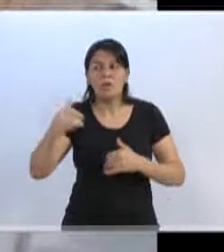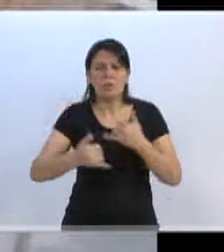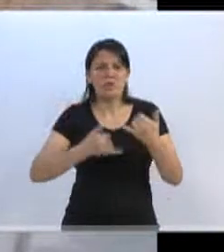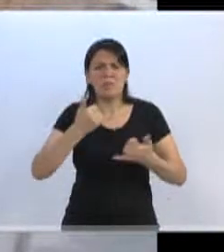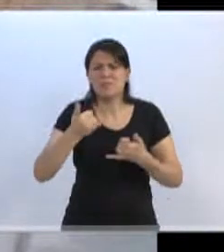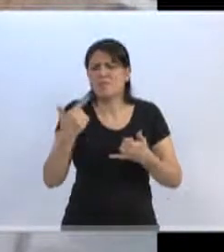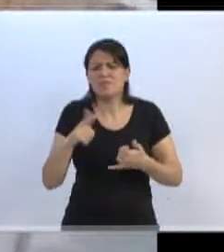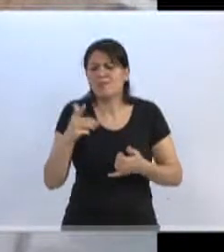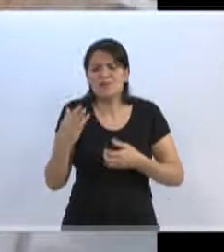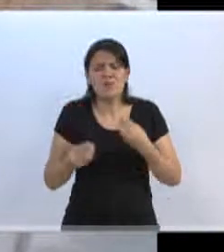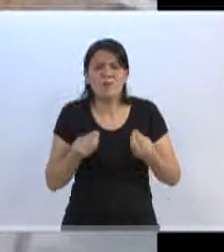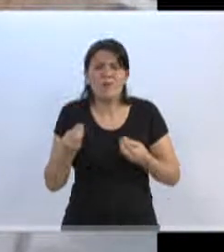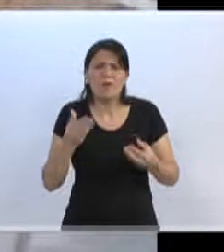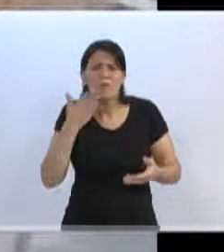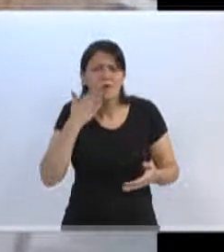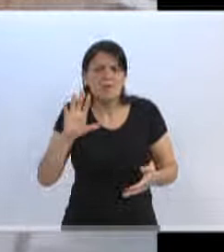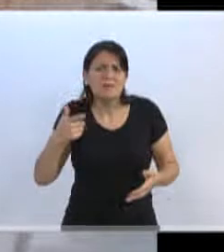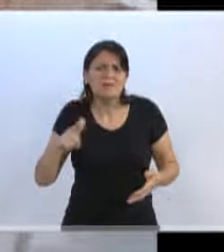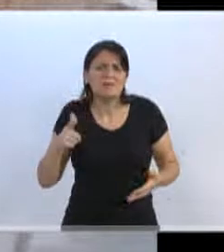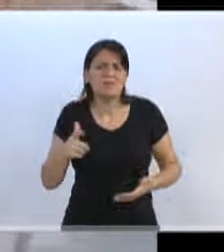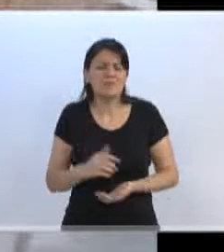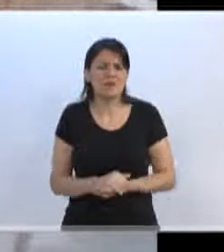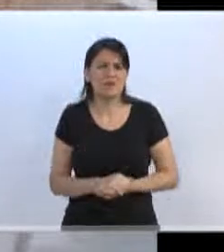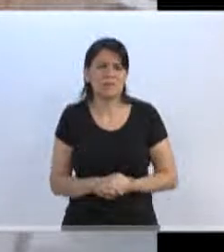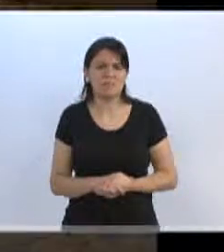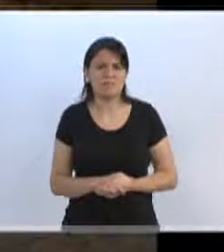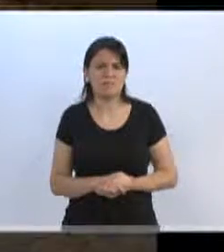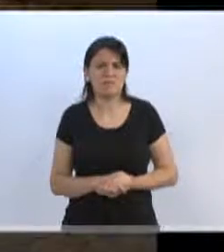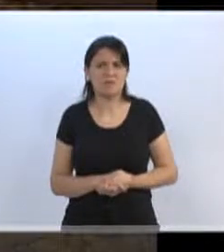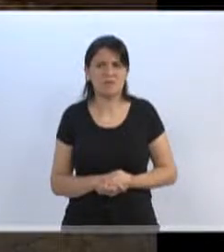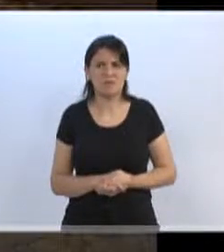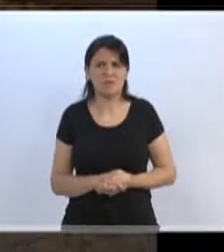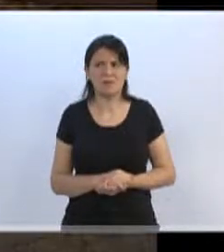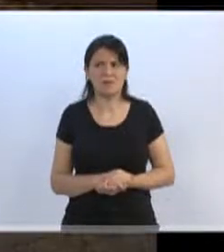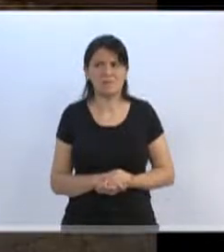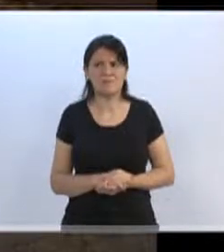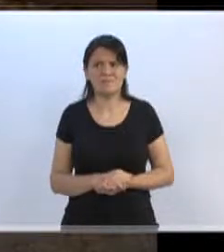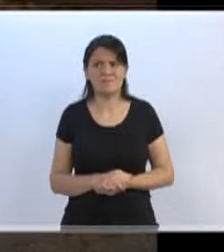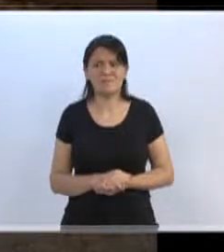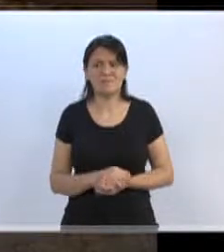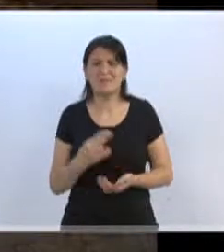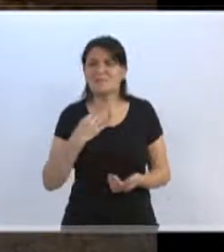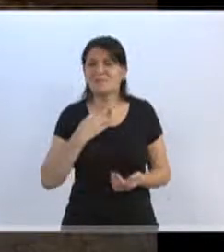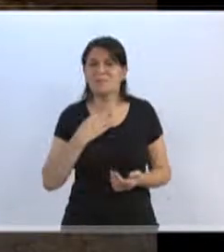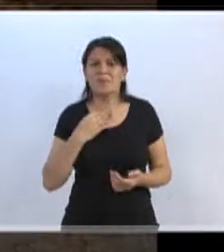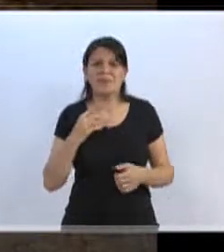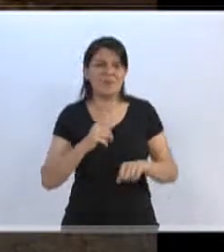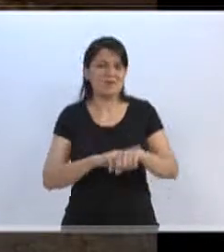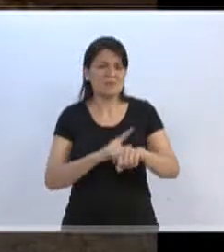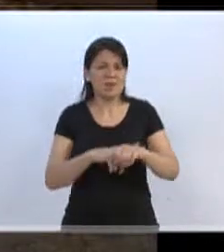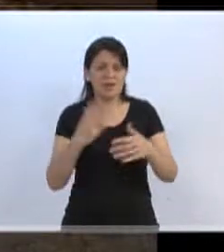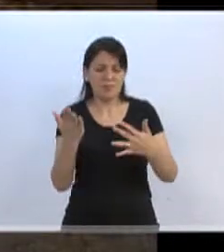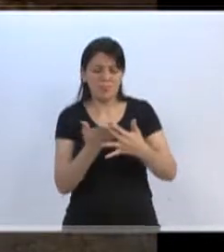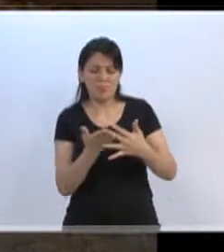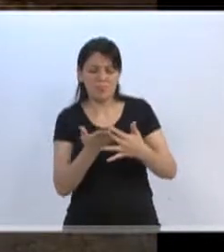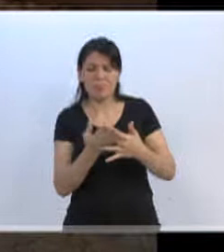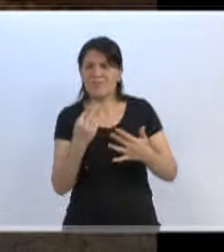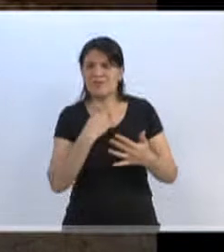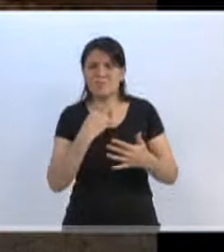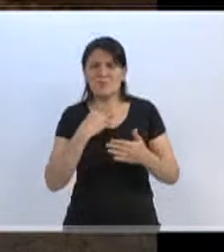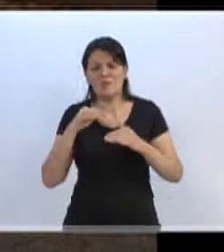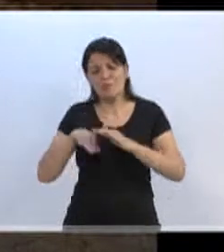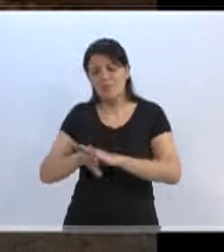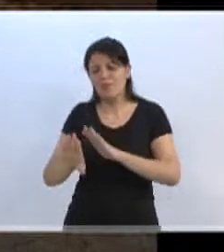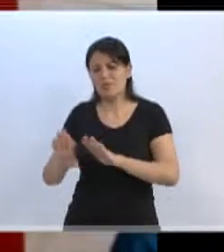não tem condições de brincar as crianças não têm partes para brincar não tem condições nem de fazer nada nem na hora do recreio não temos nem de andar tem ficado na sala de aula